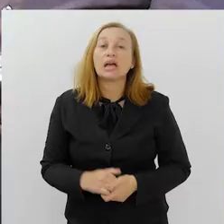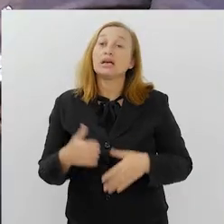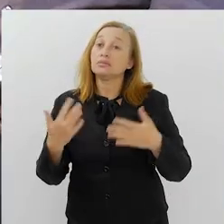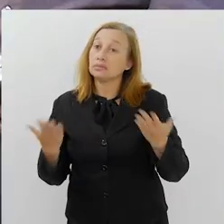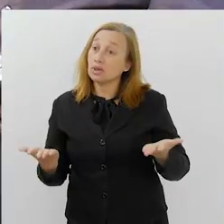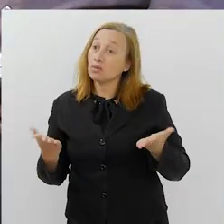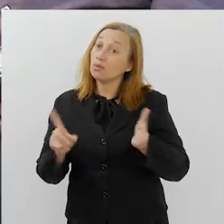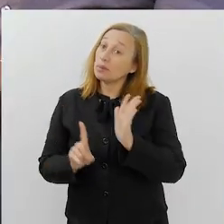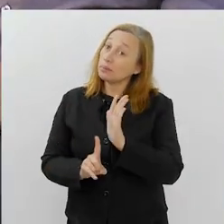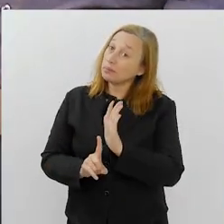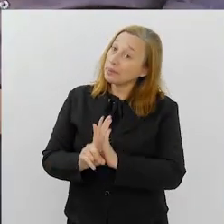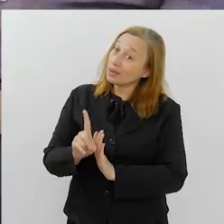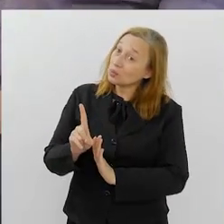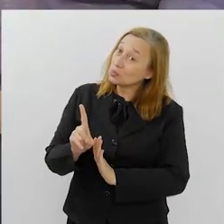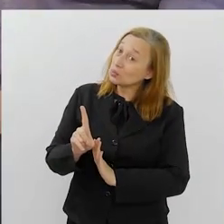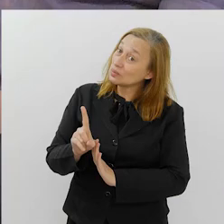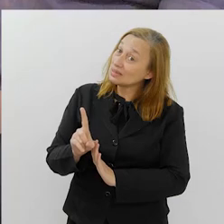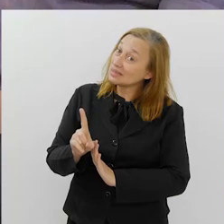Então,